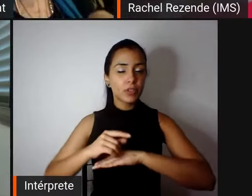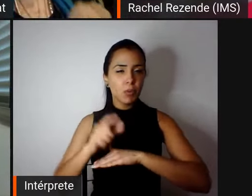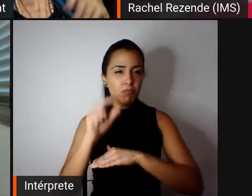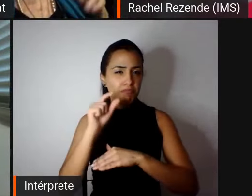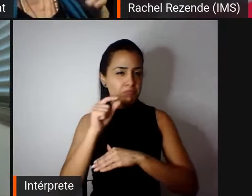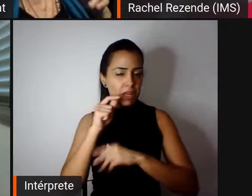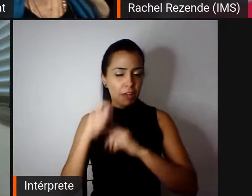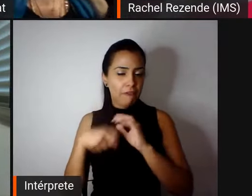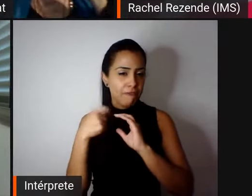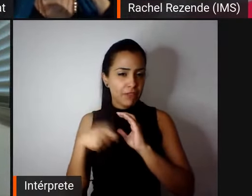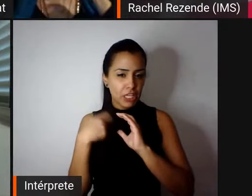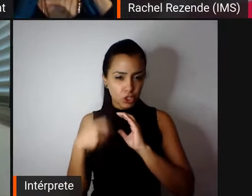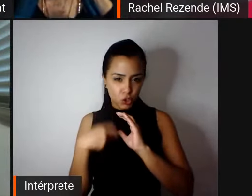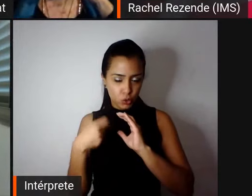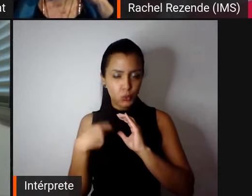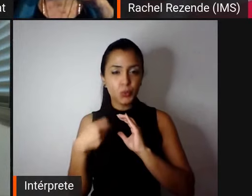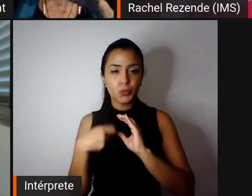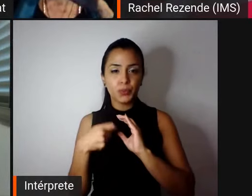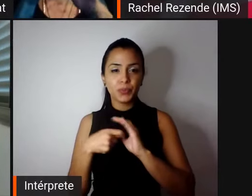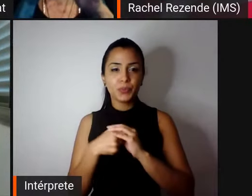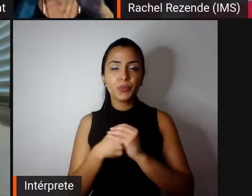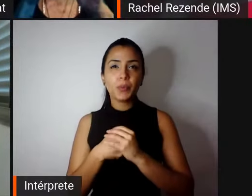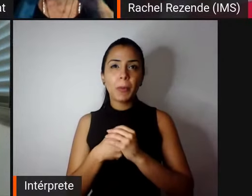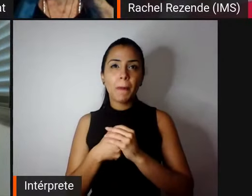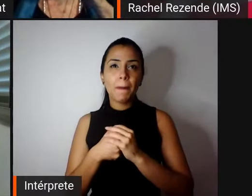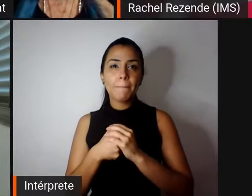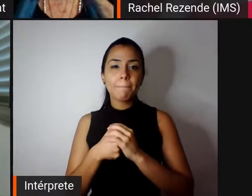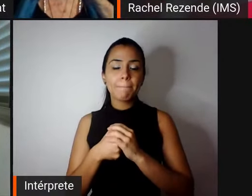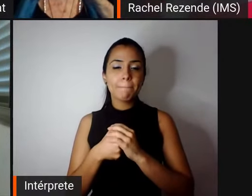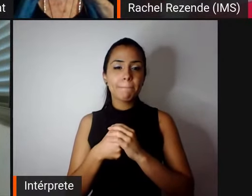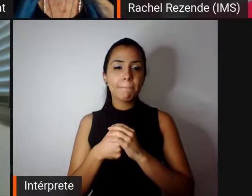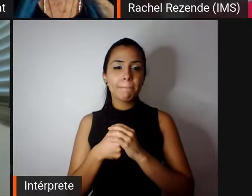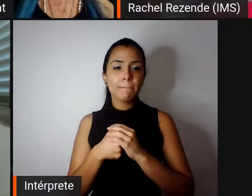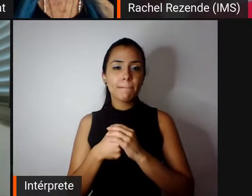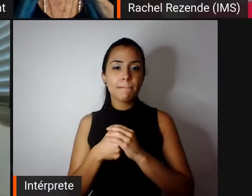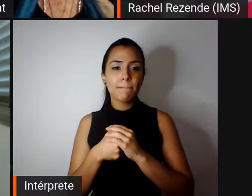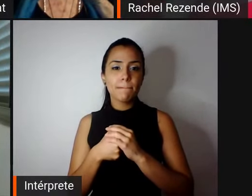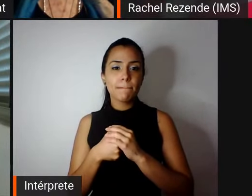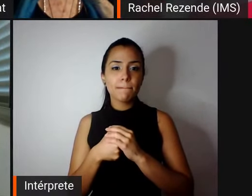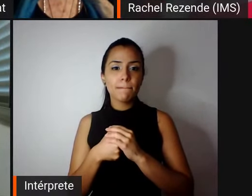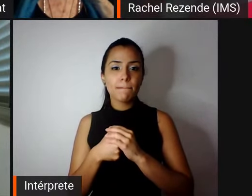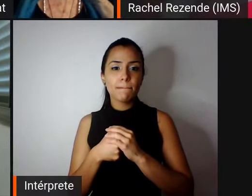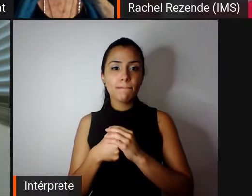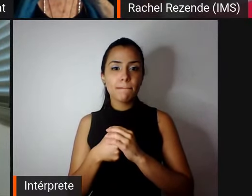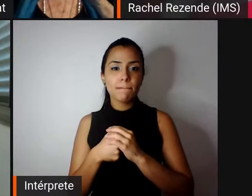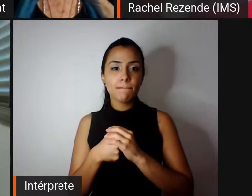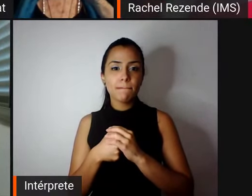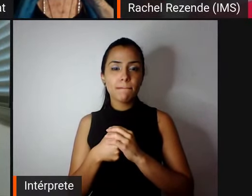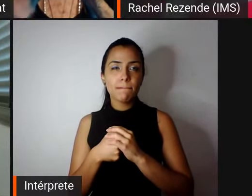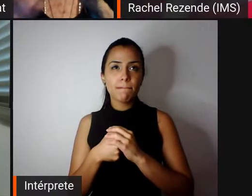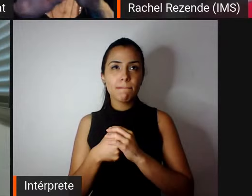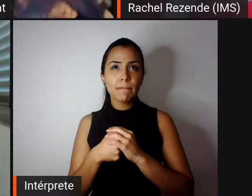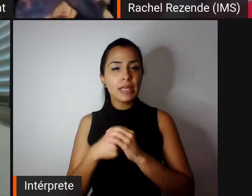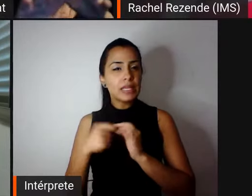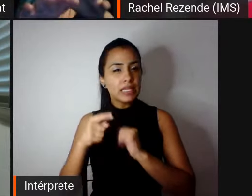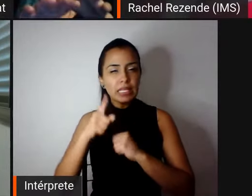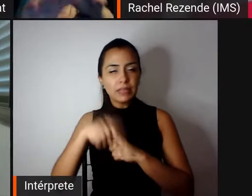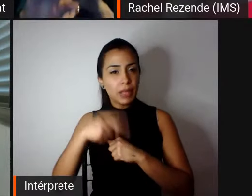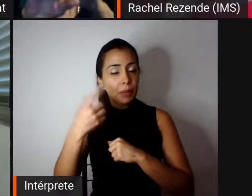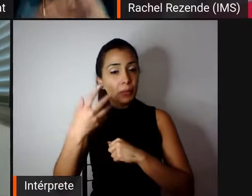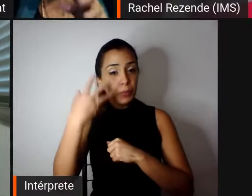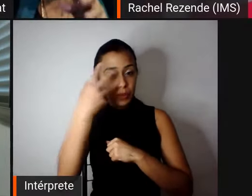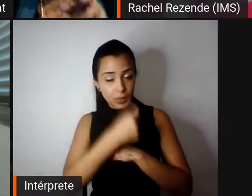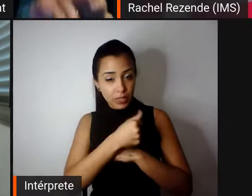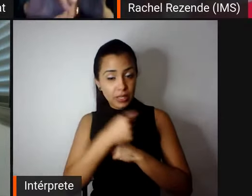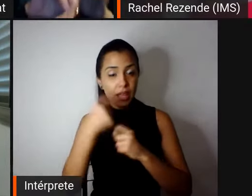Carlos aqui, Dourado, que é uma coisa bonita, porque são 7